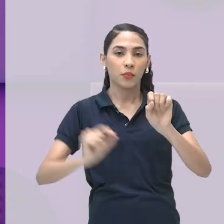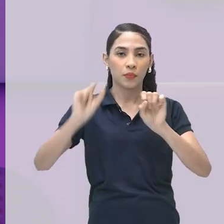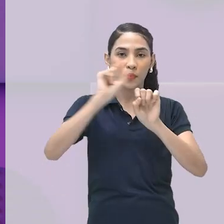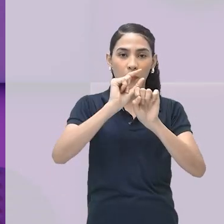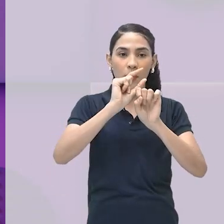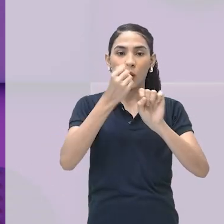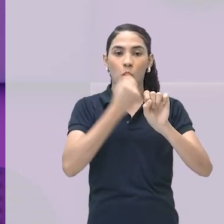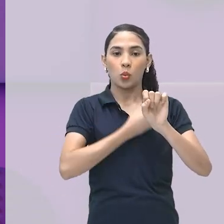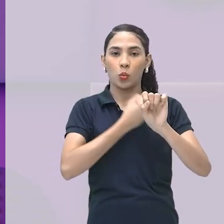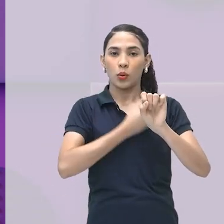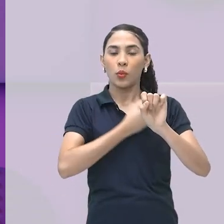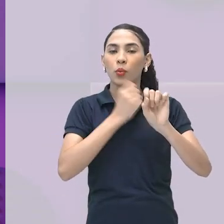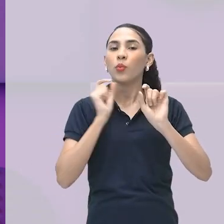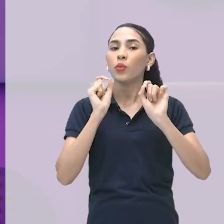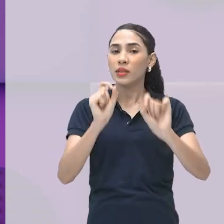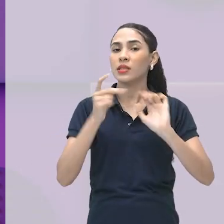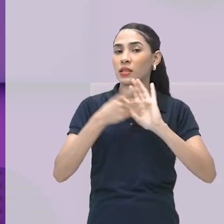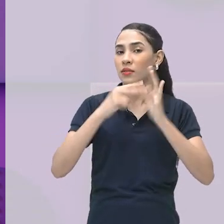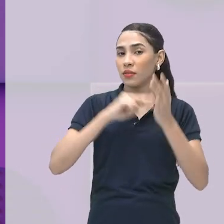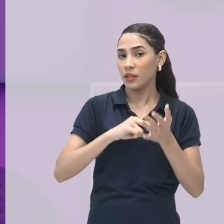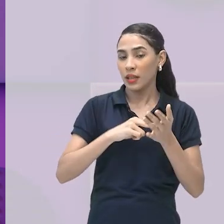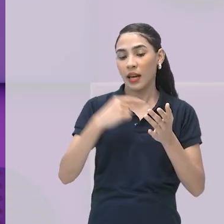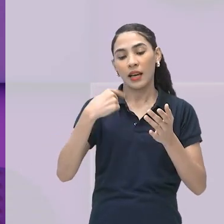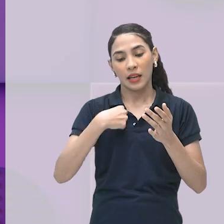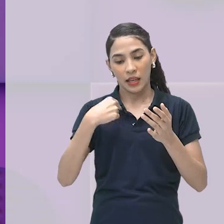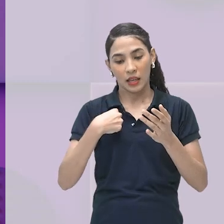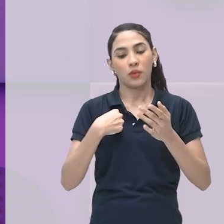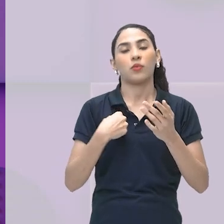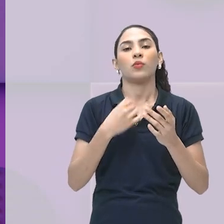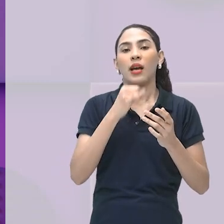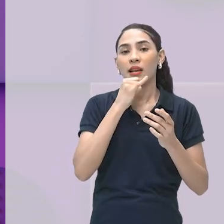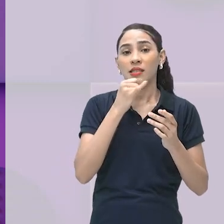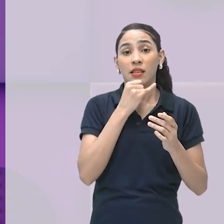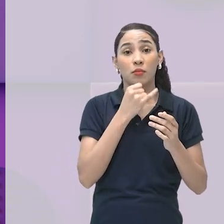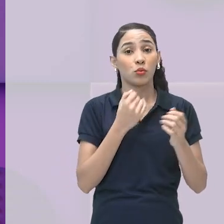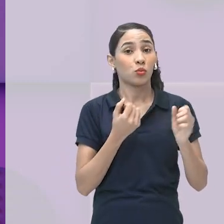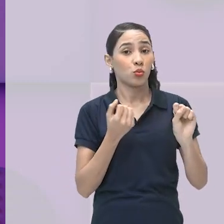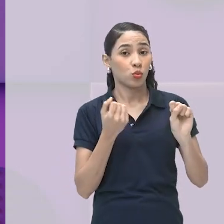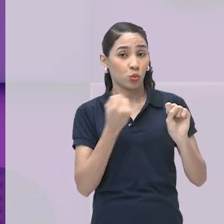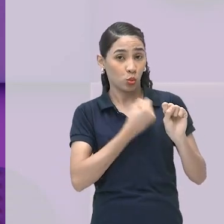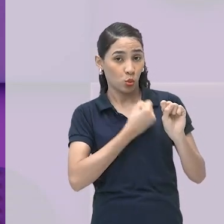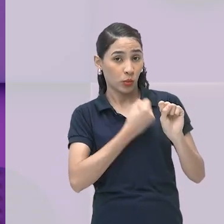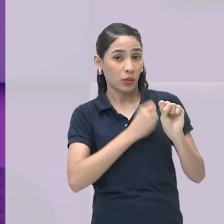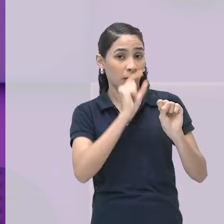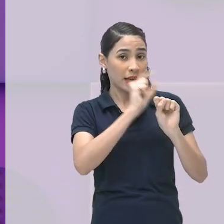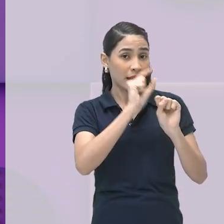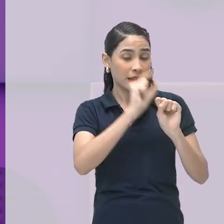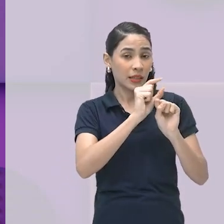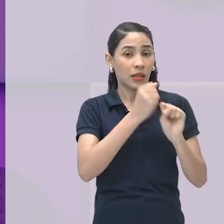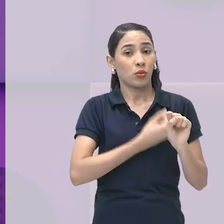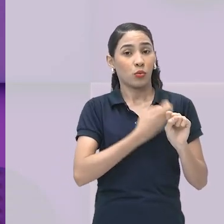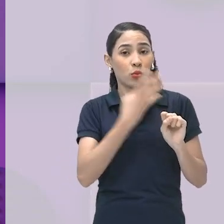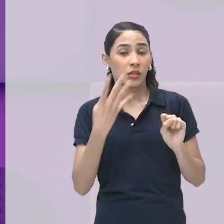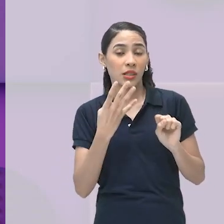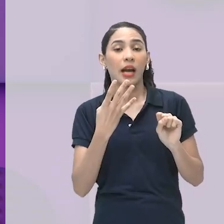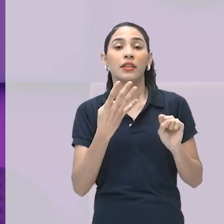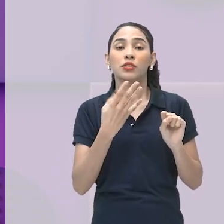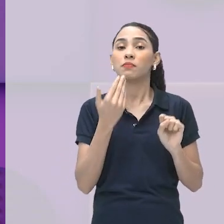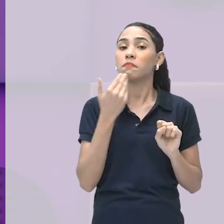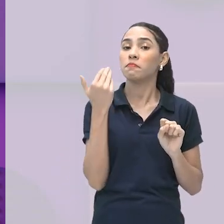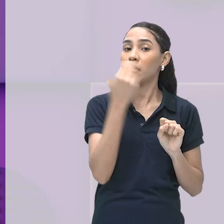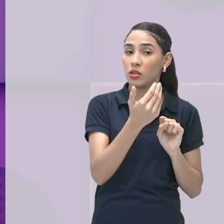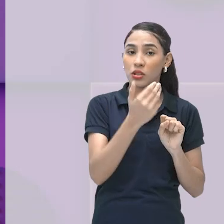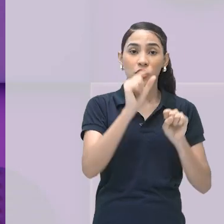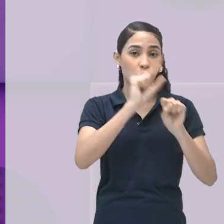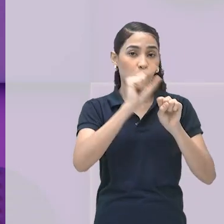o que que isso significa? Significa que eu vou multiplicar esse número por ele mesmo, a quantidade de vezes que